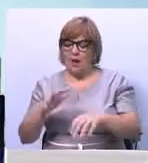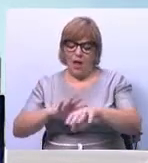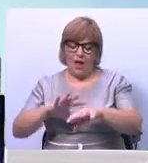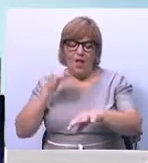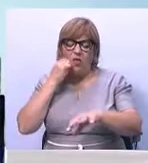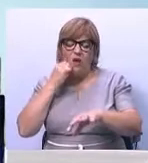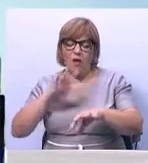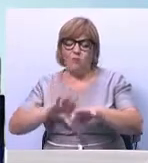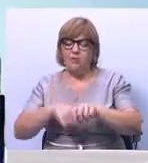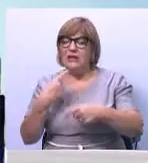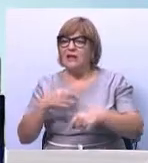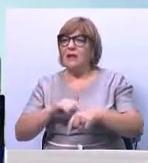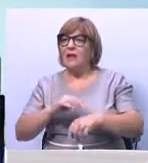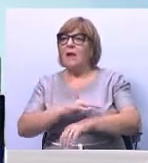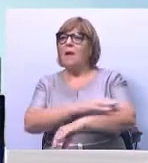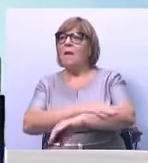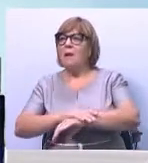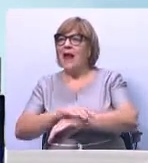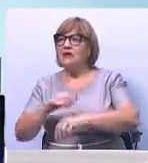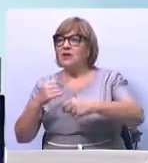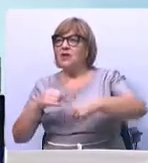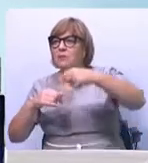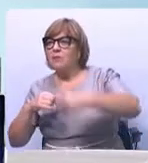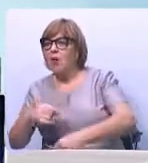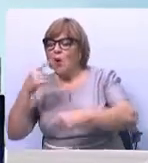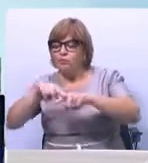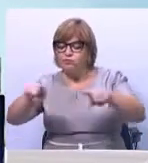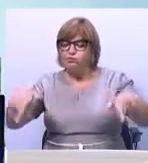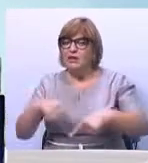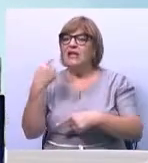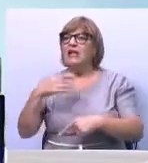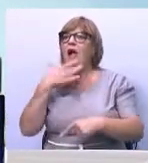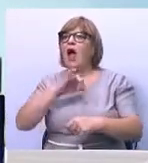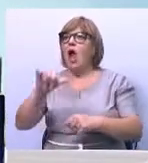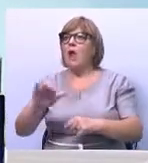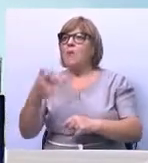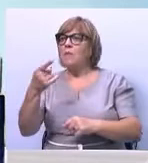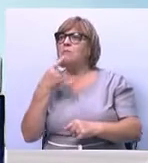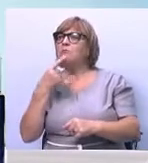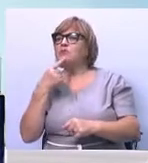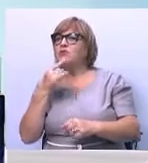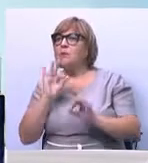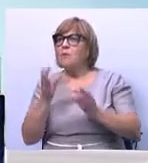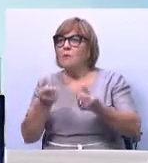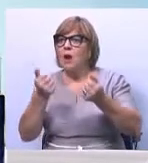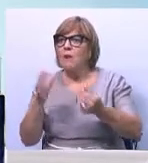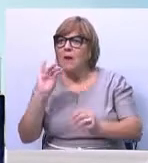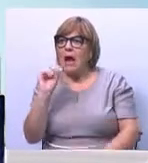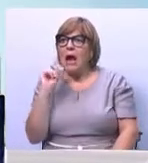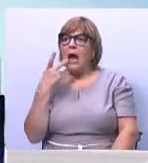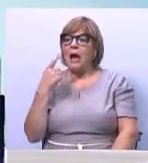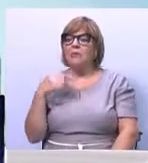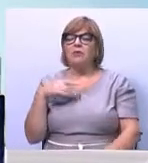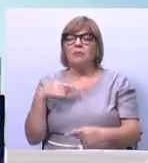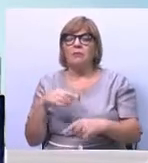e, ao magoar-se, ele colocou o braço dentro de um recipiente que continha óleos essenciais. E ele percebeu que, de facto, a cura foi muito mais rápida do que aquilo